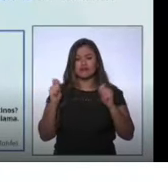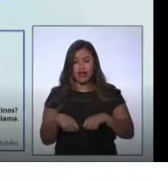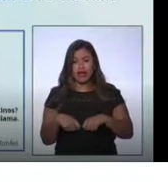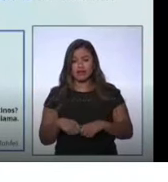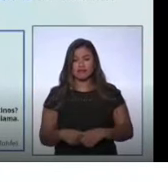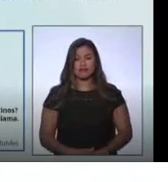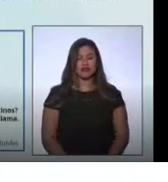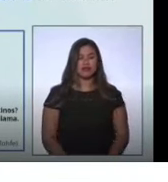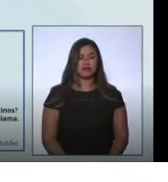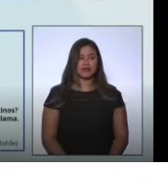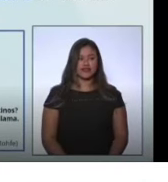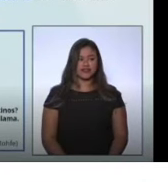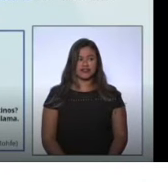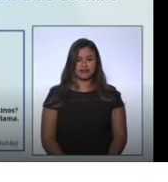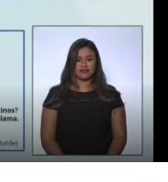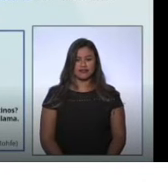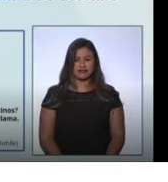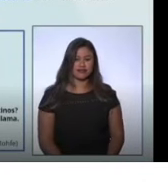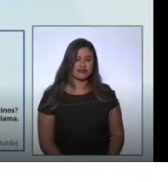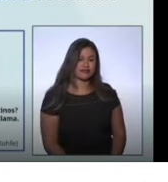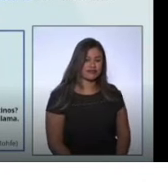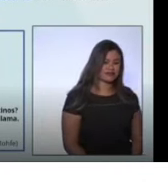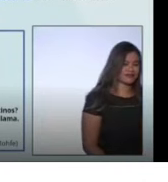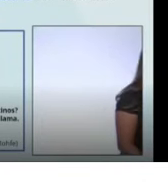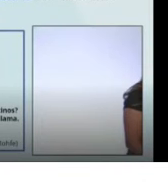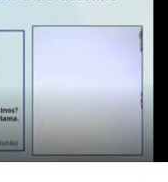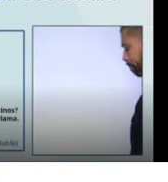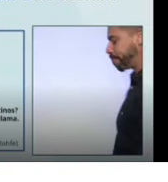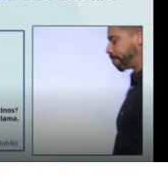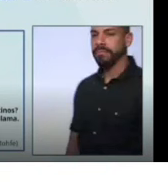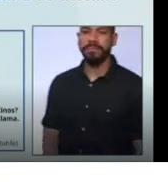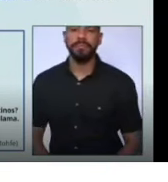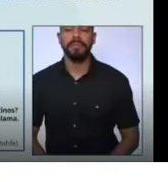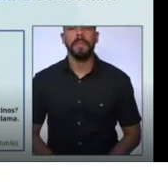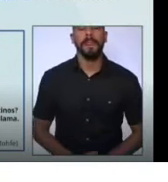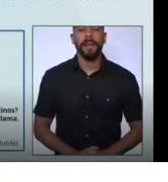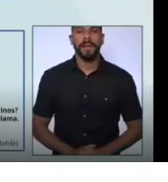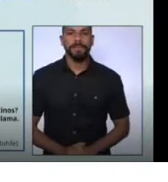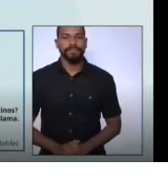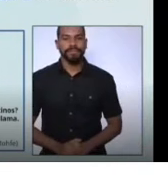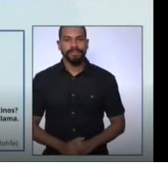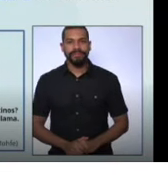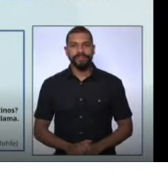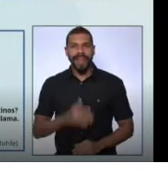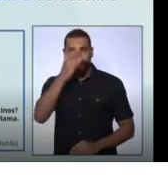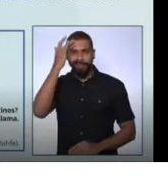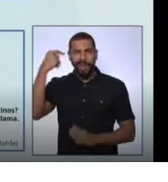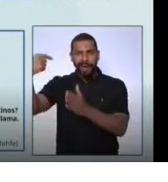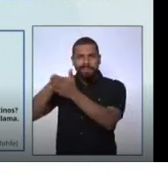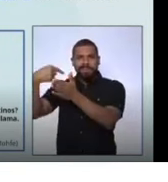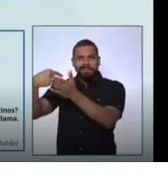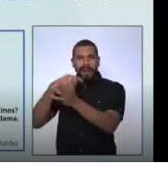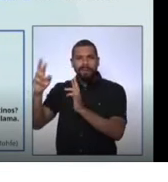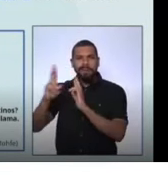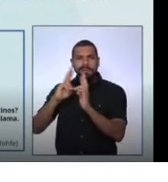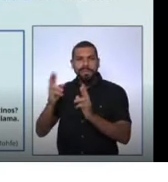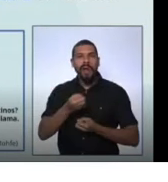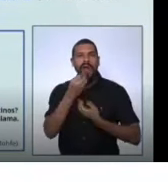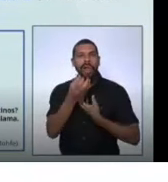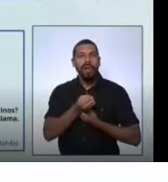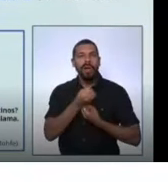aqui ainda interagindo, né, professor? Estão elogiando o poema. É importante, né, colocar